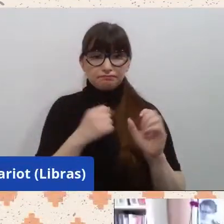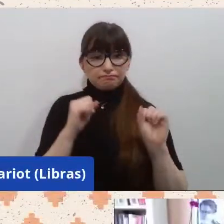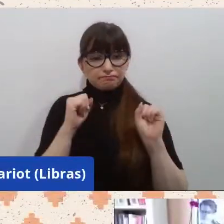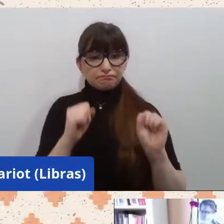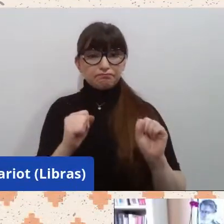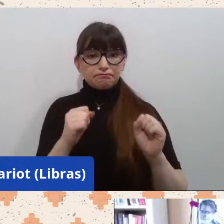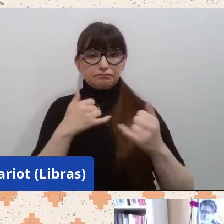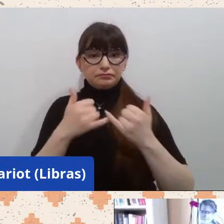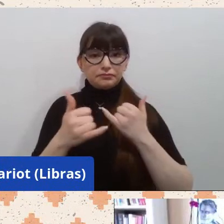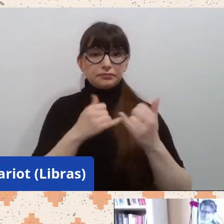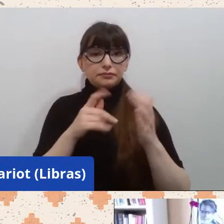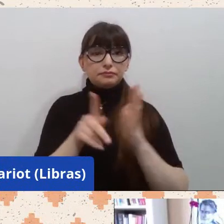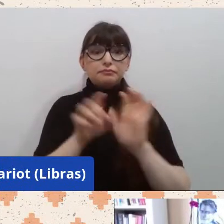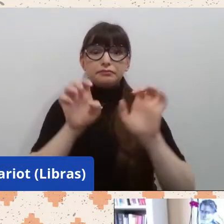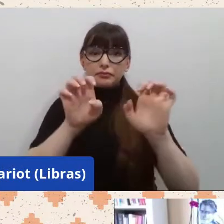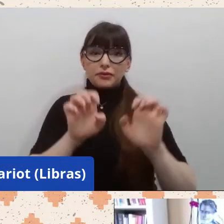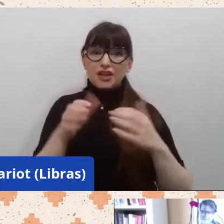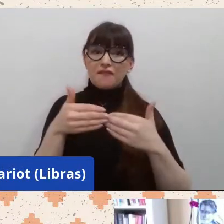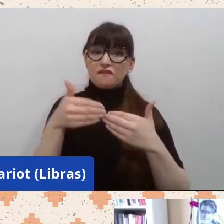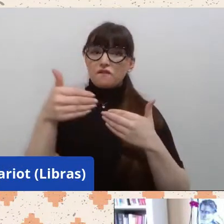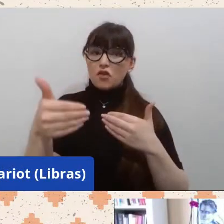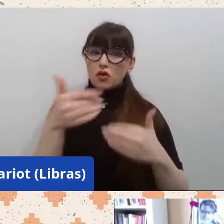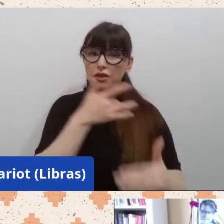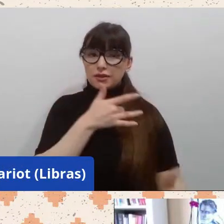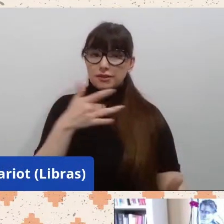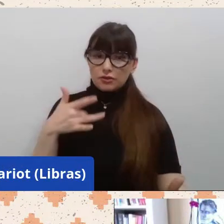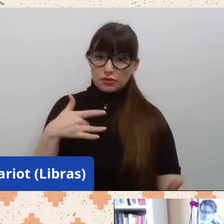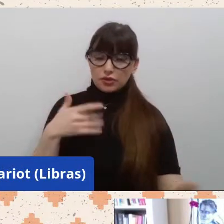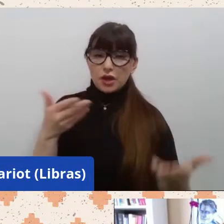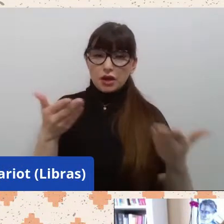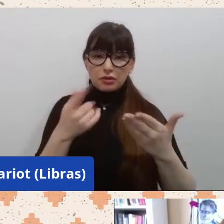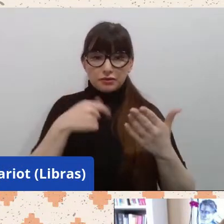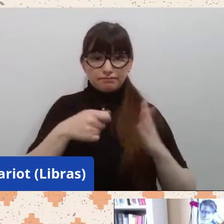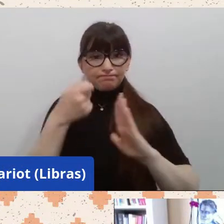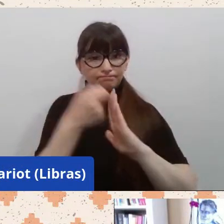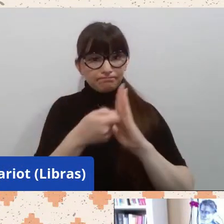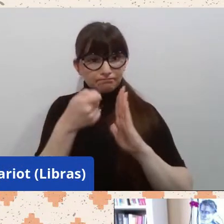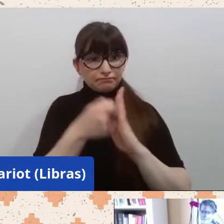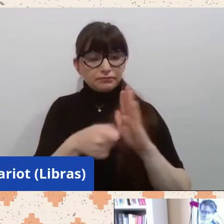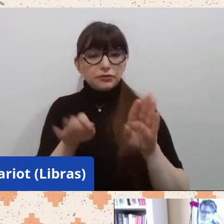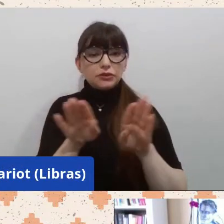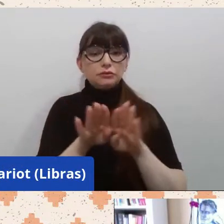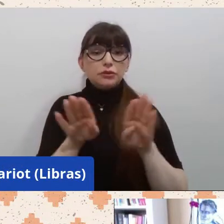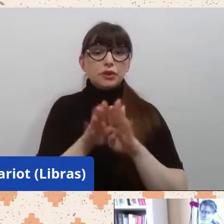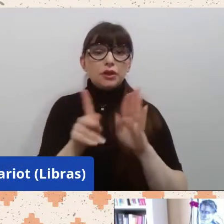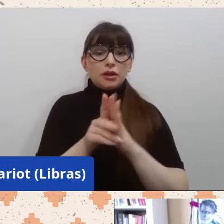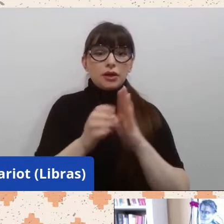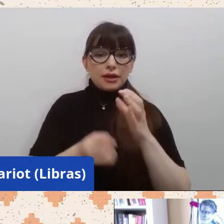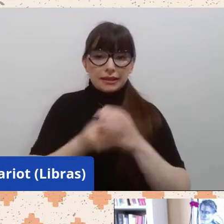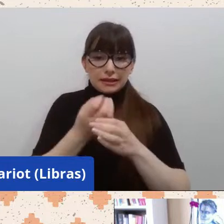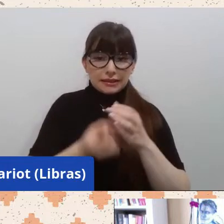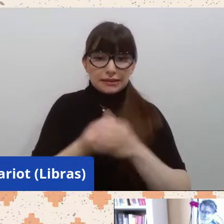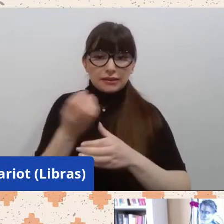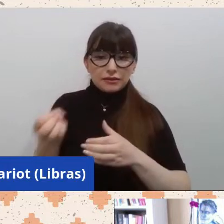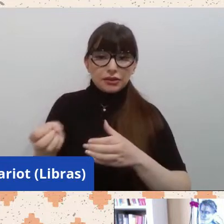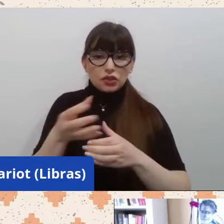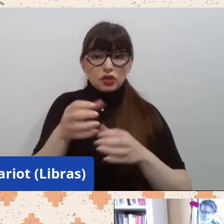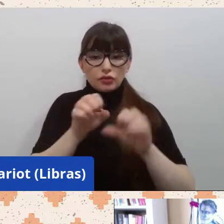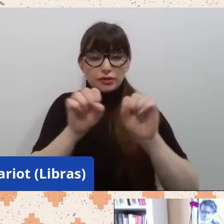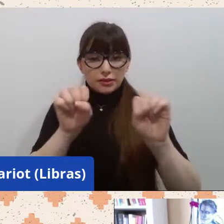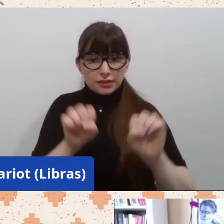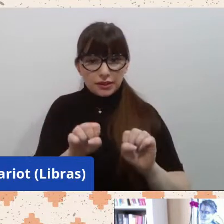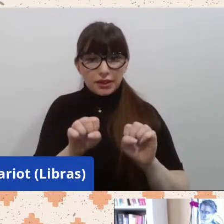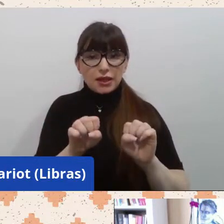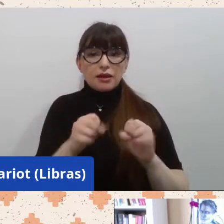esse sistema fora da área da saúde. E enquanto nós lutamos pela criação desse novo sistema, que ainda não